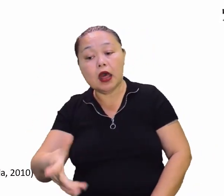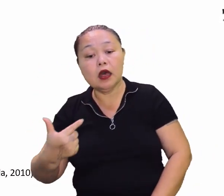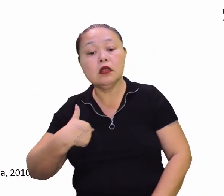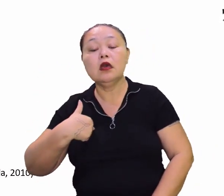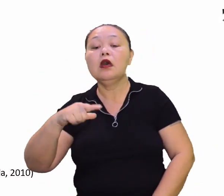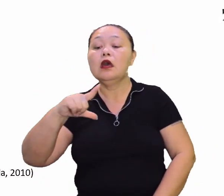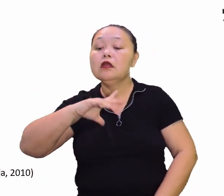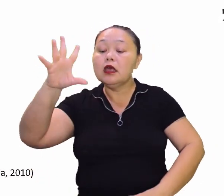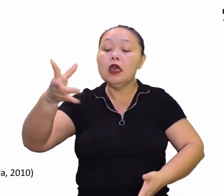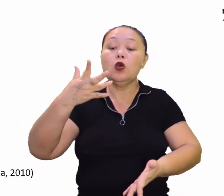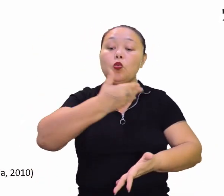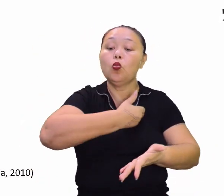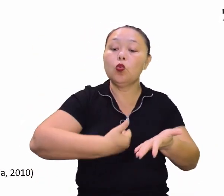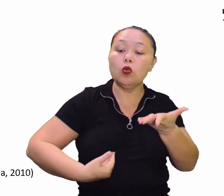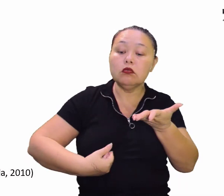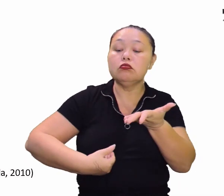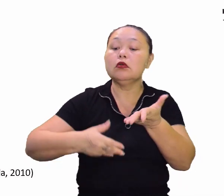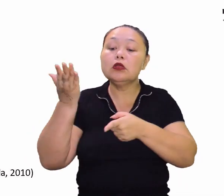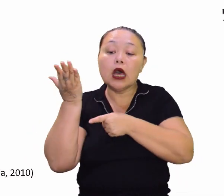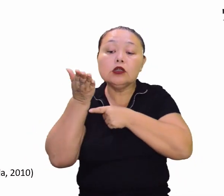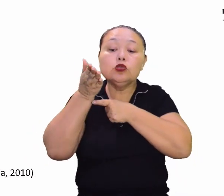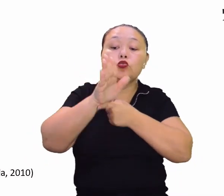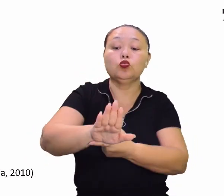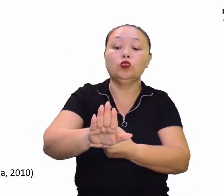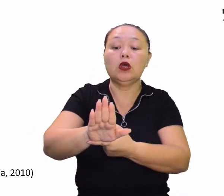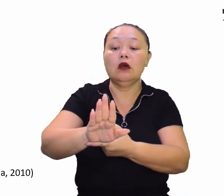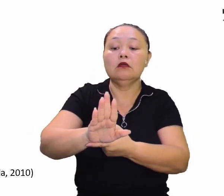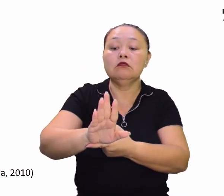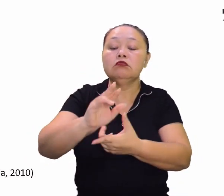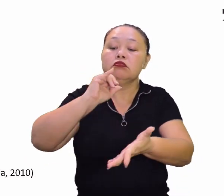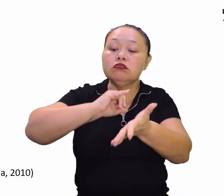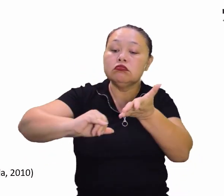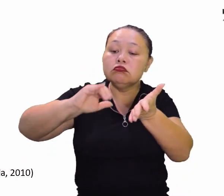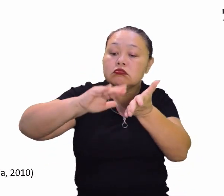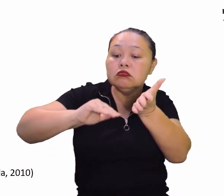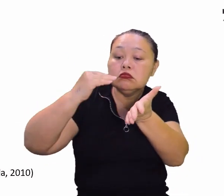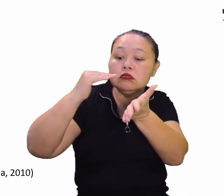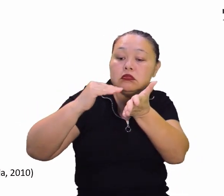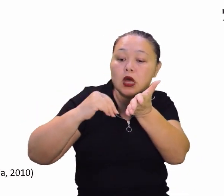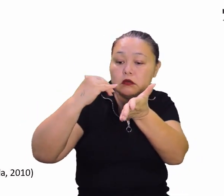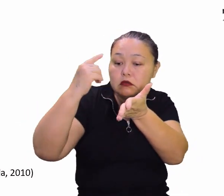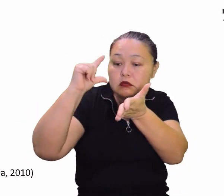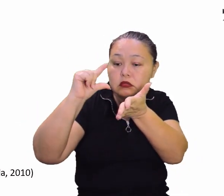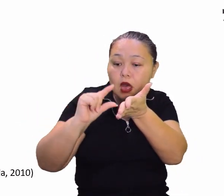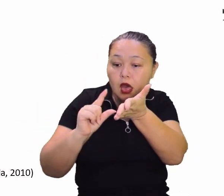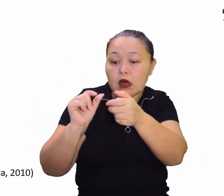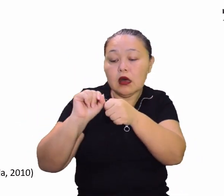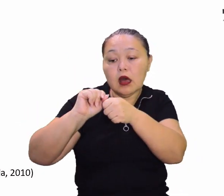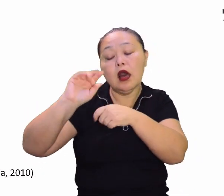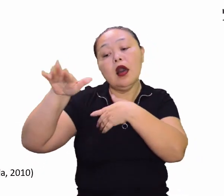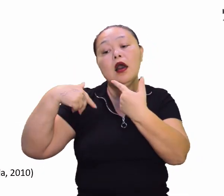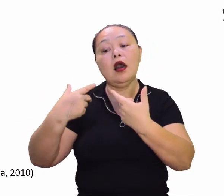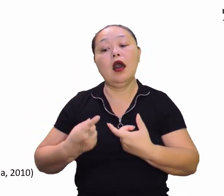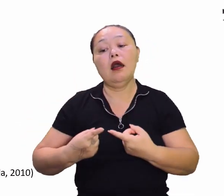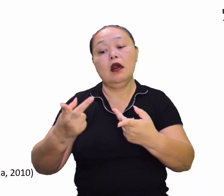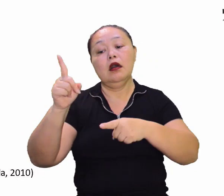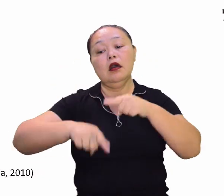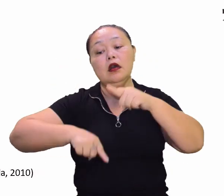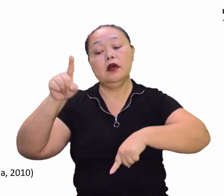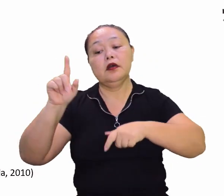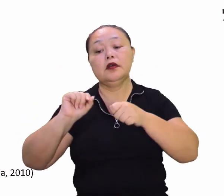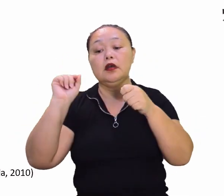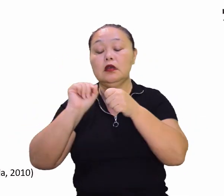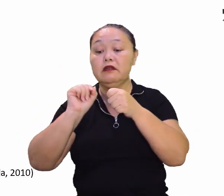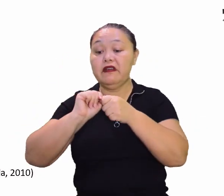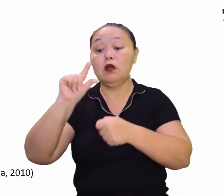seja, o governo ajuda esses países a exportar e vai fazer com que o